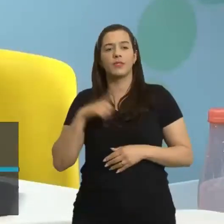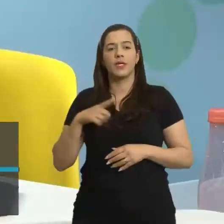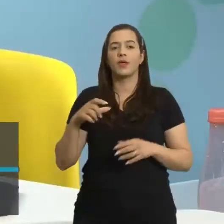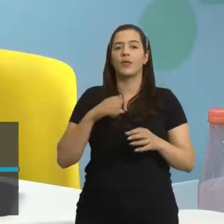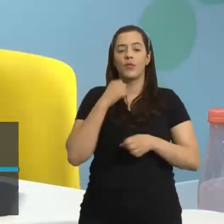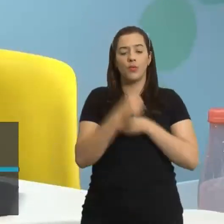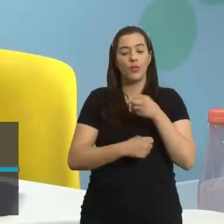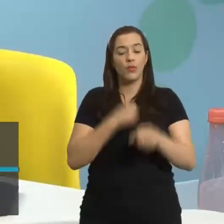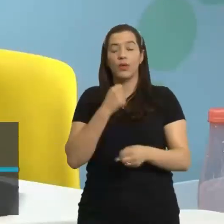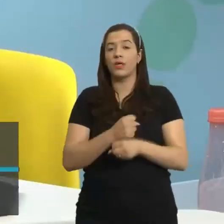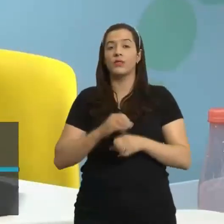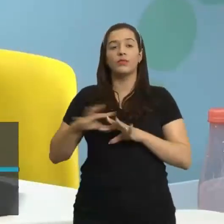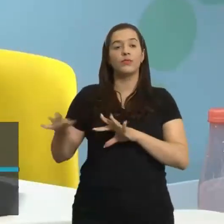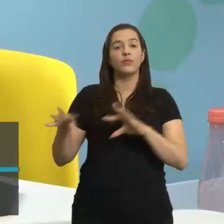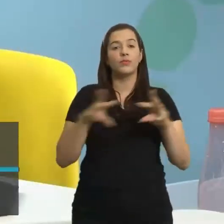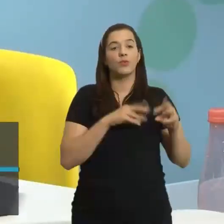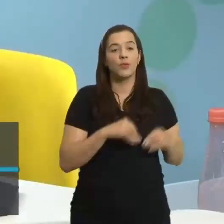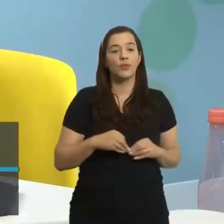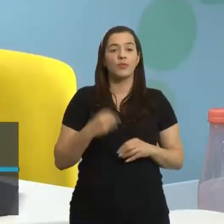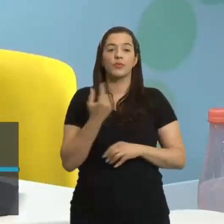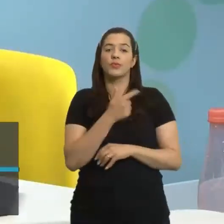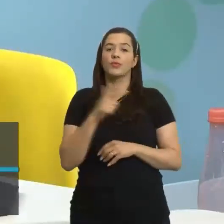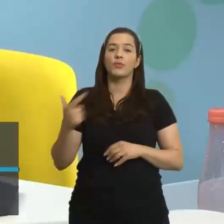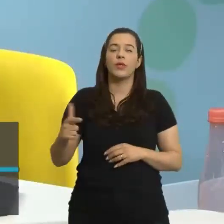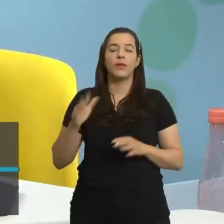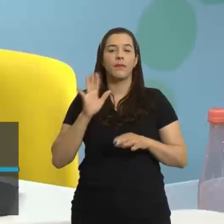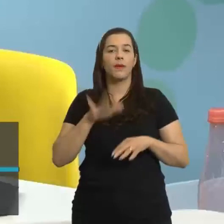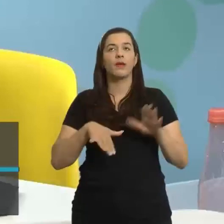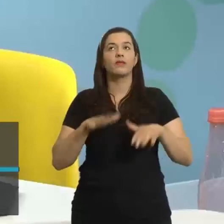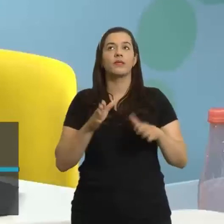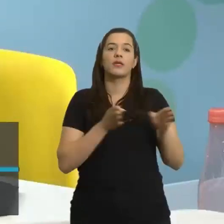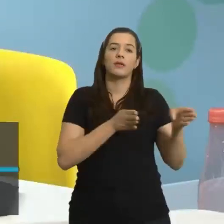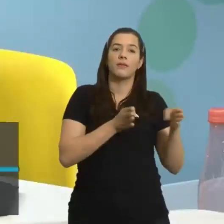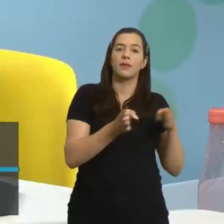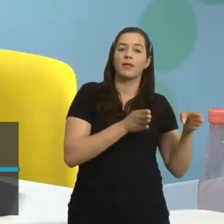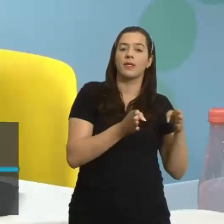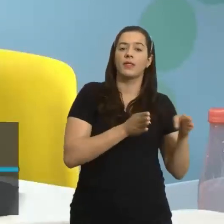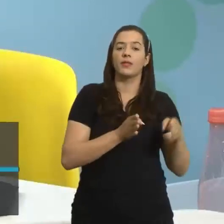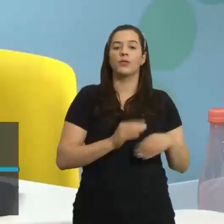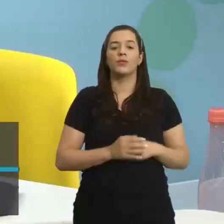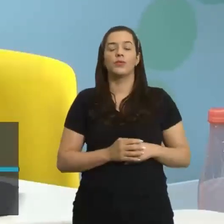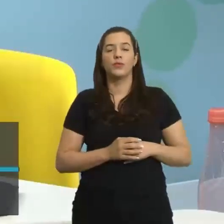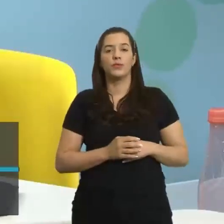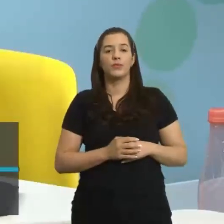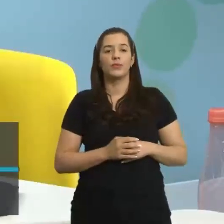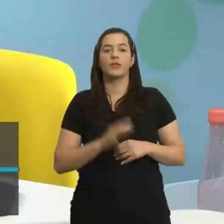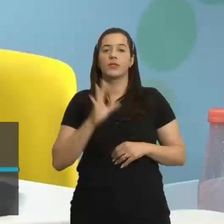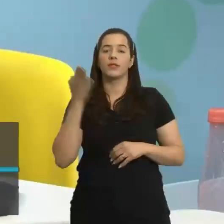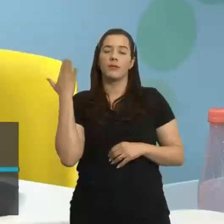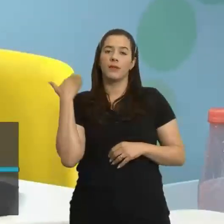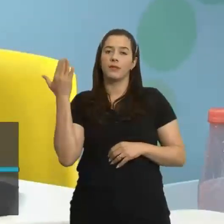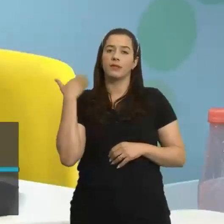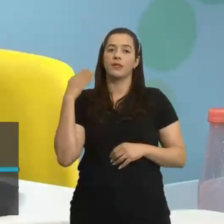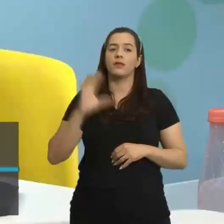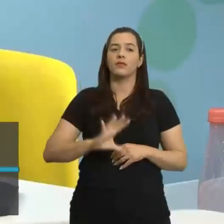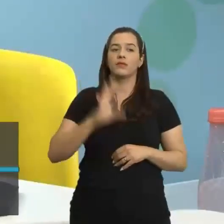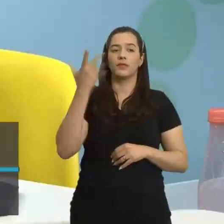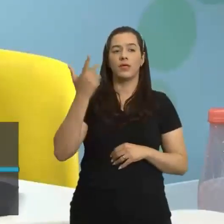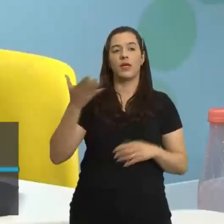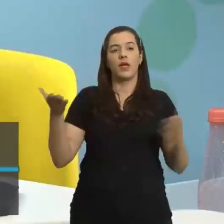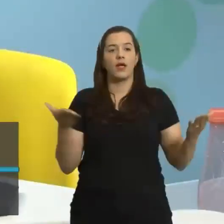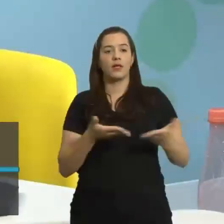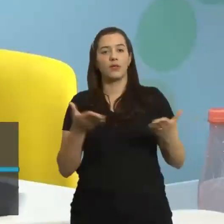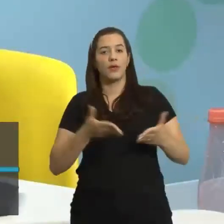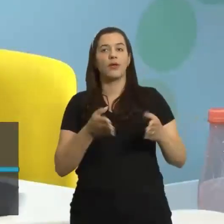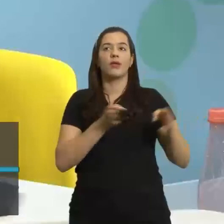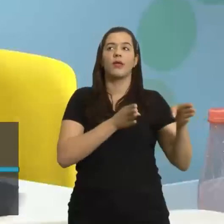inteiro, né? E não temos mais aquele regionalismo, aquelas coisas que aconteciam no passado, de agora é